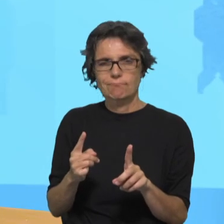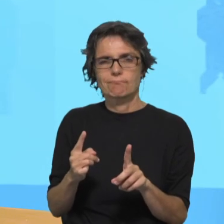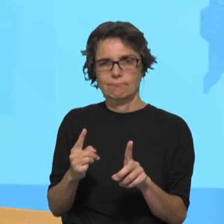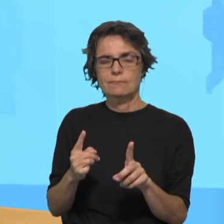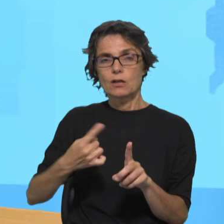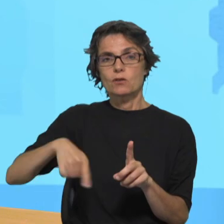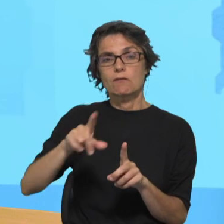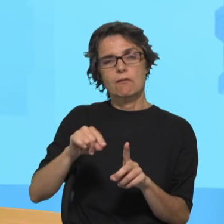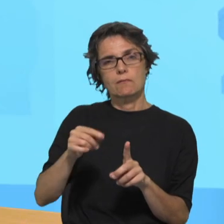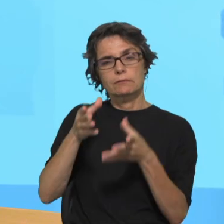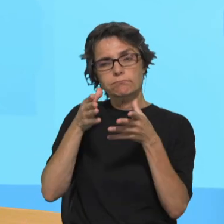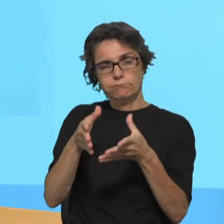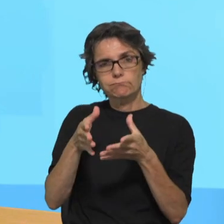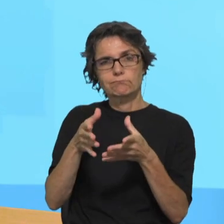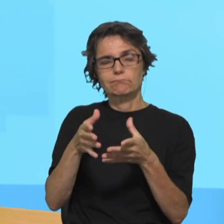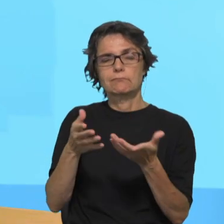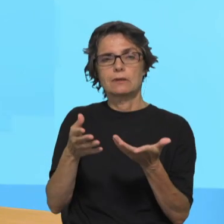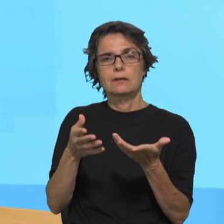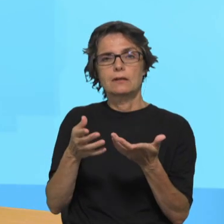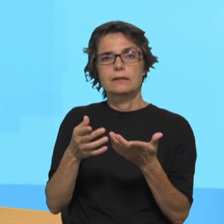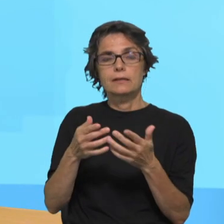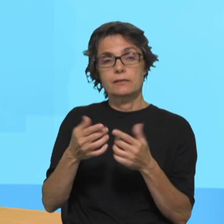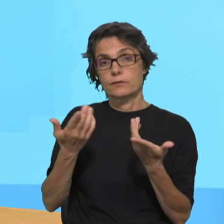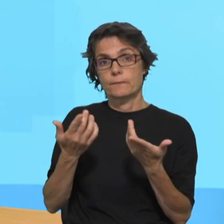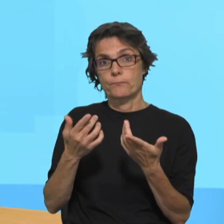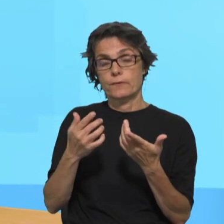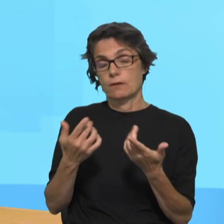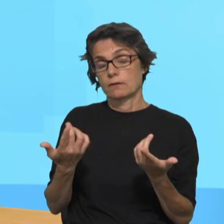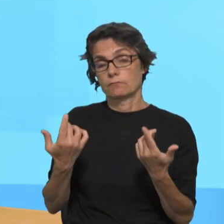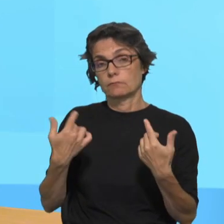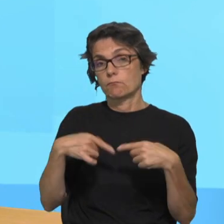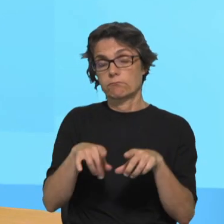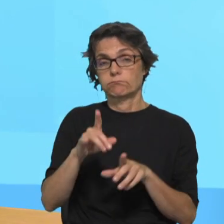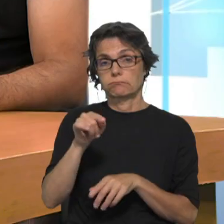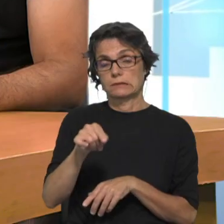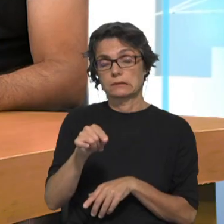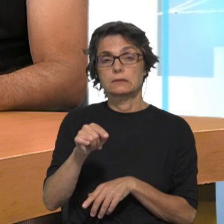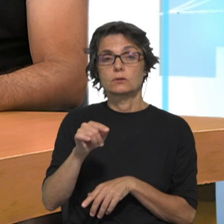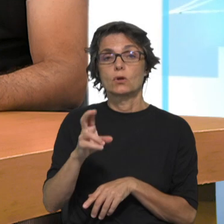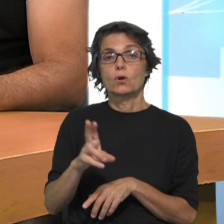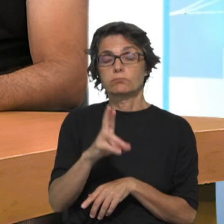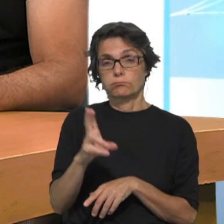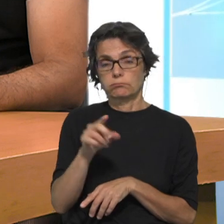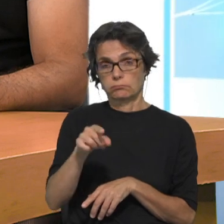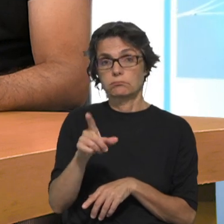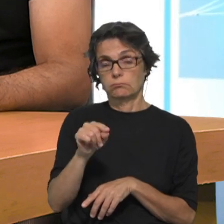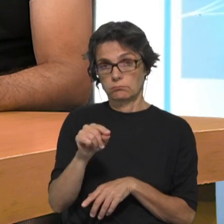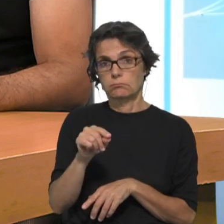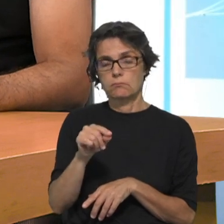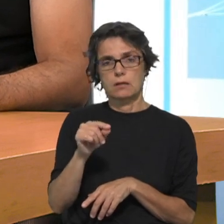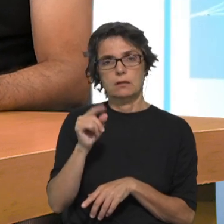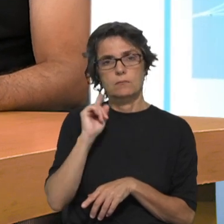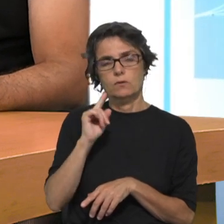Interessa-nos também, nesta linha de Jornada Mundial da Juventude, também sublinhar aqui o papel dos